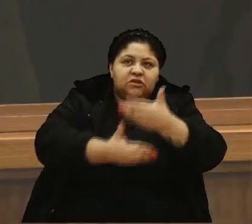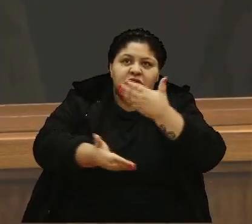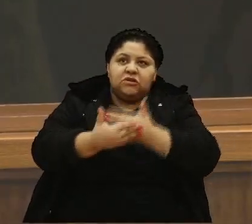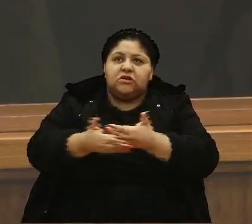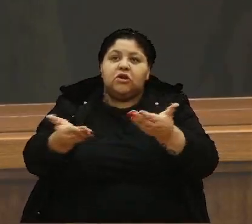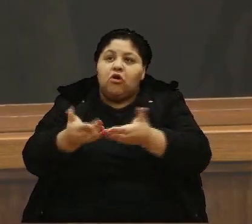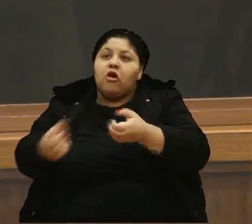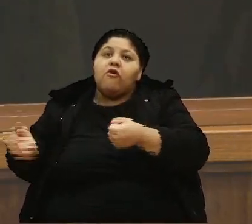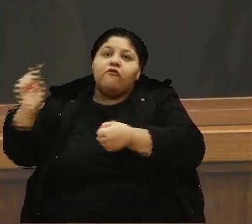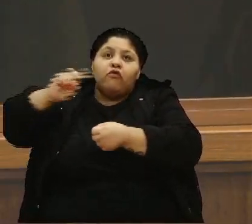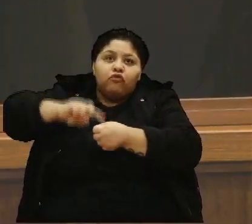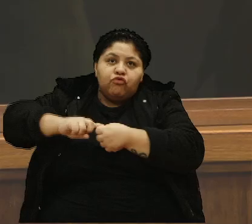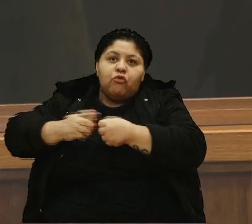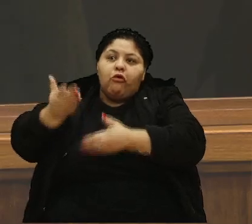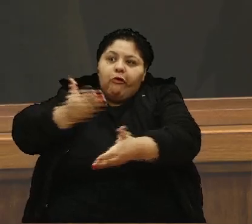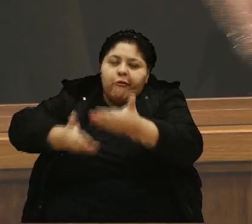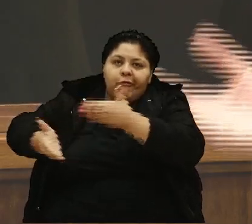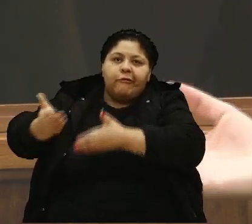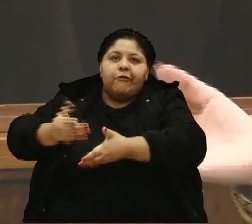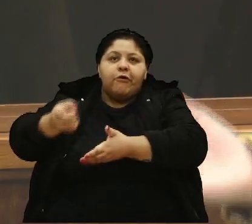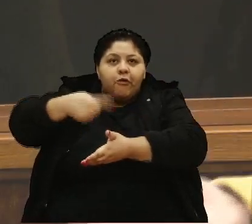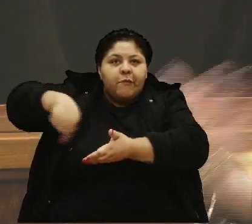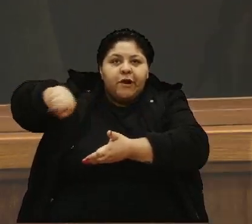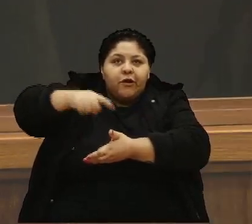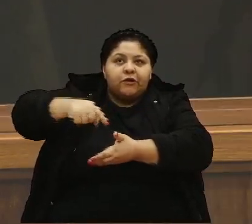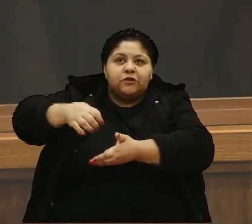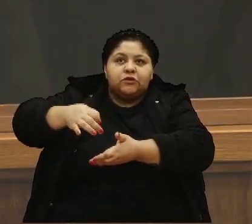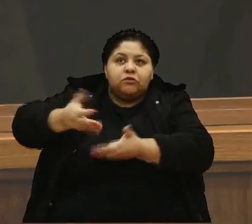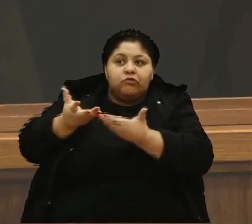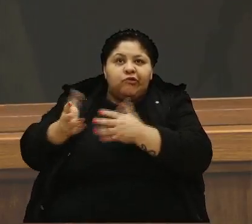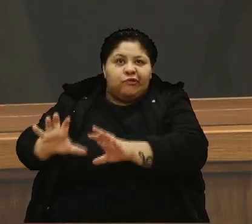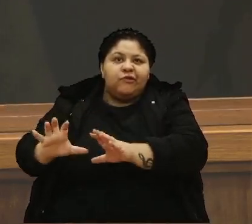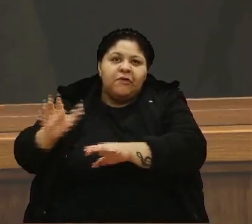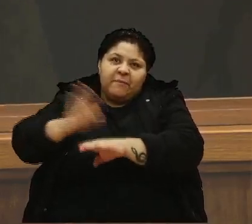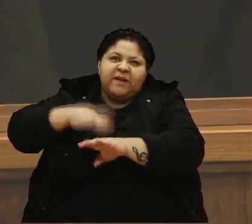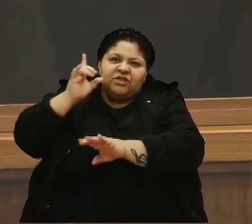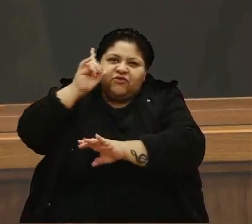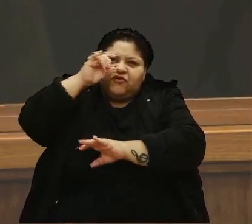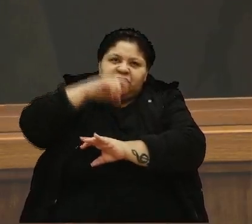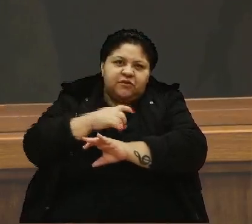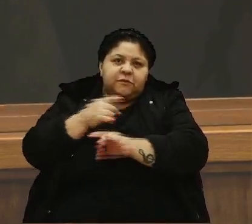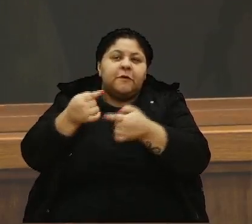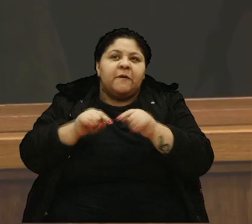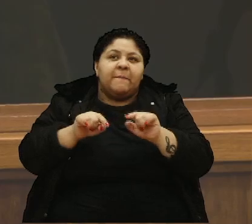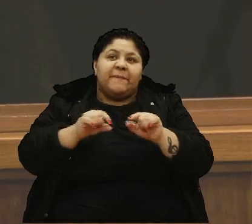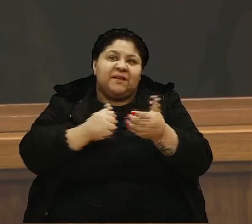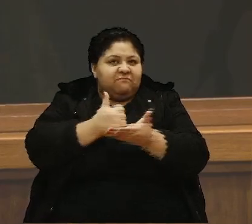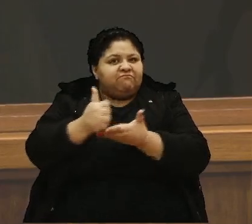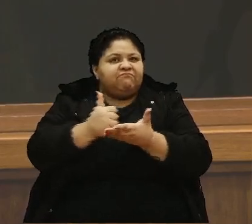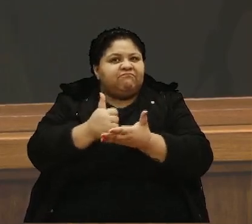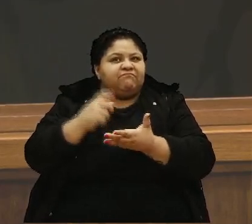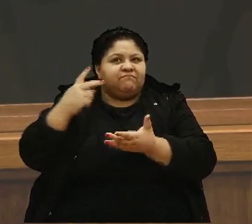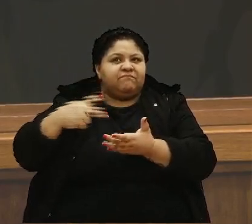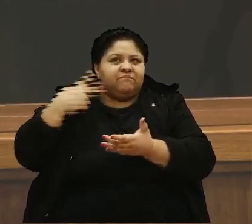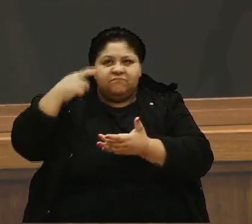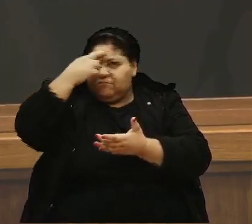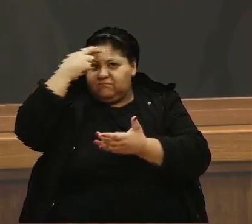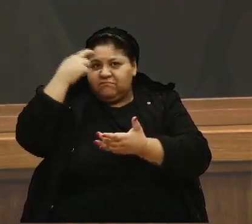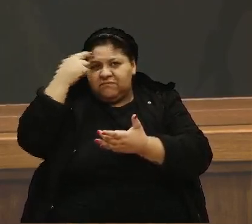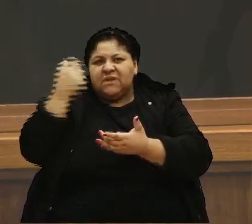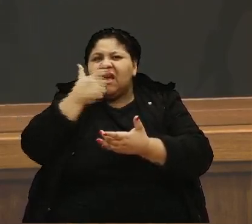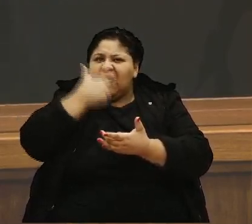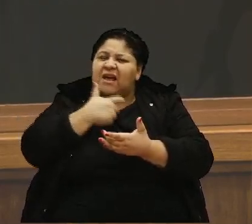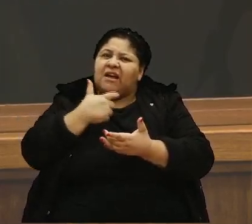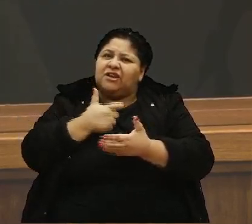tramitando. Então, para nós que somos da oposição, fica mais difícil. Mas quem é da base, vereador Rafael, acho que